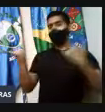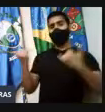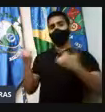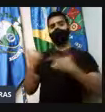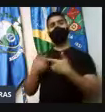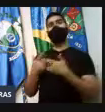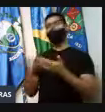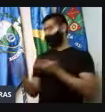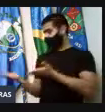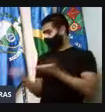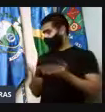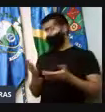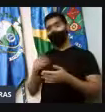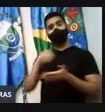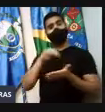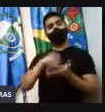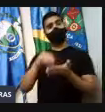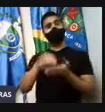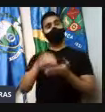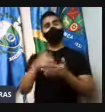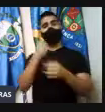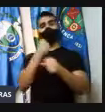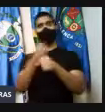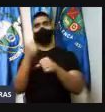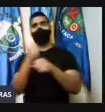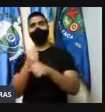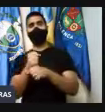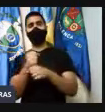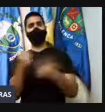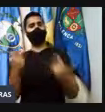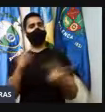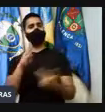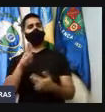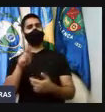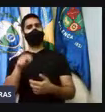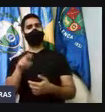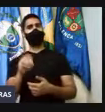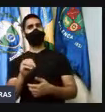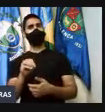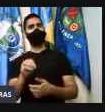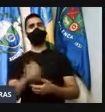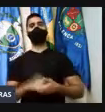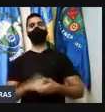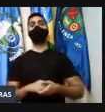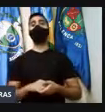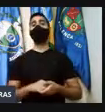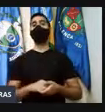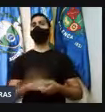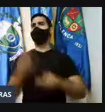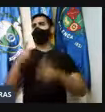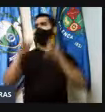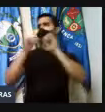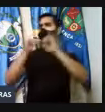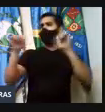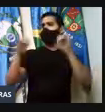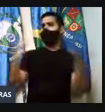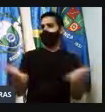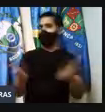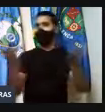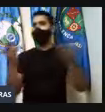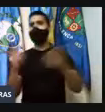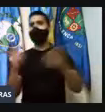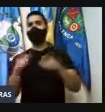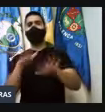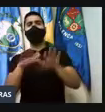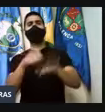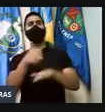a gente recebe um secretário de Infraestrutura e Obras, como o Bruno, e ele vem anunciar investimentos na ordem de